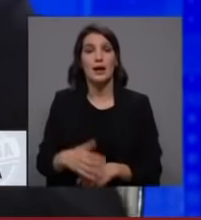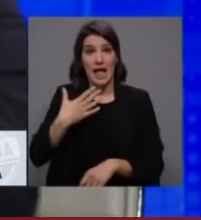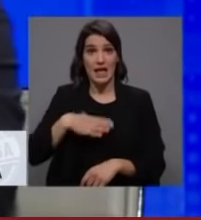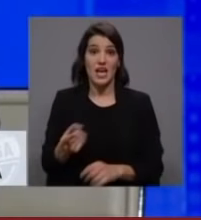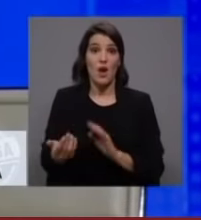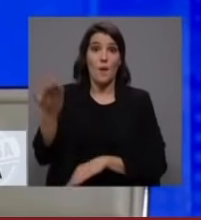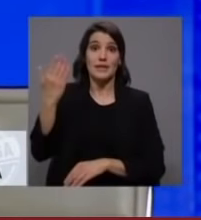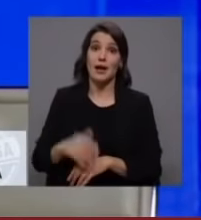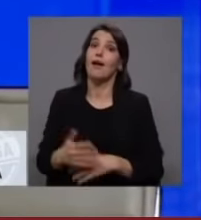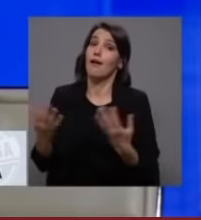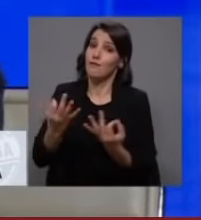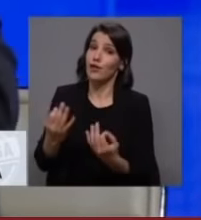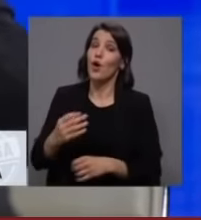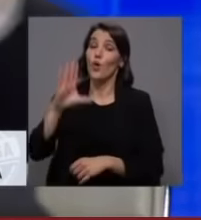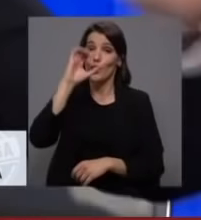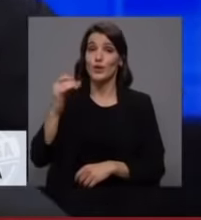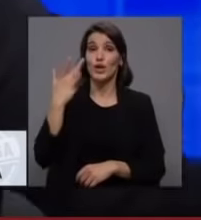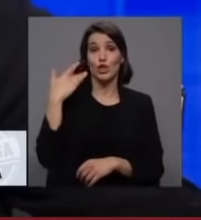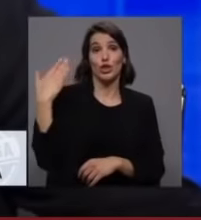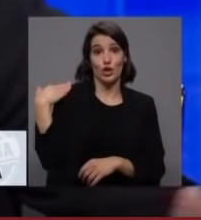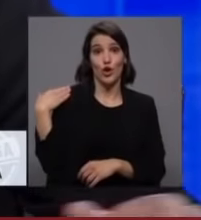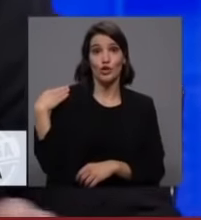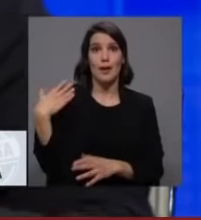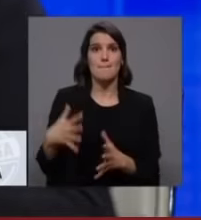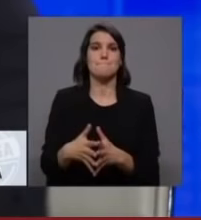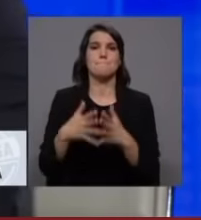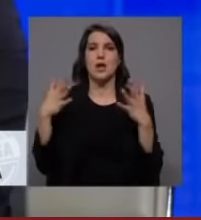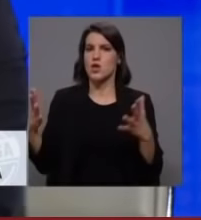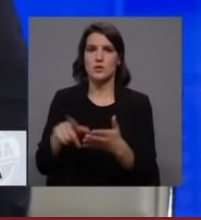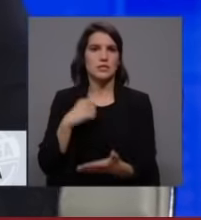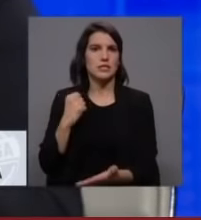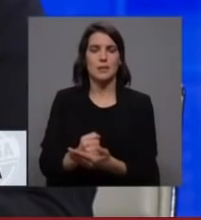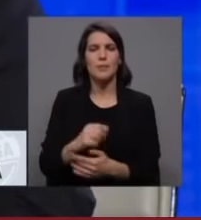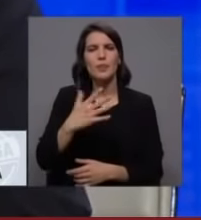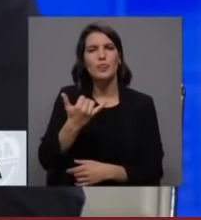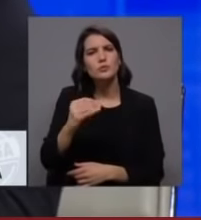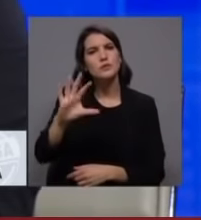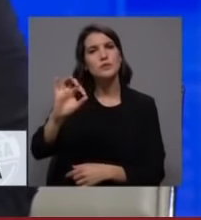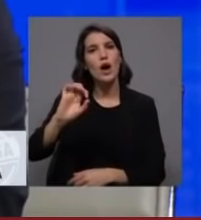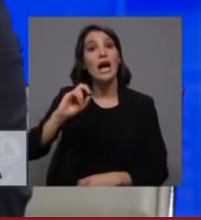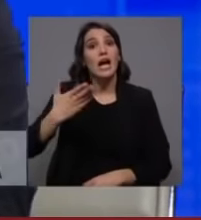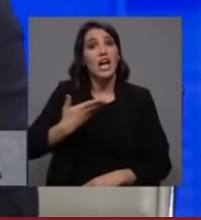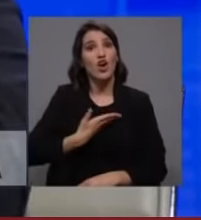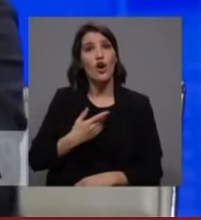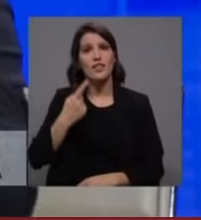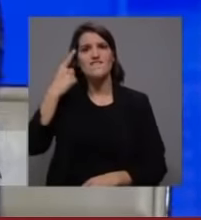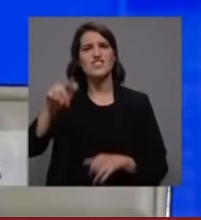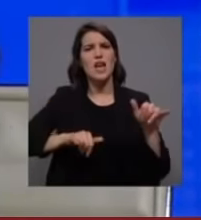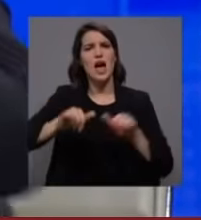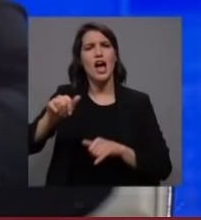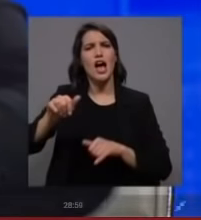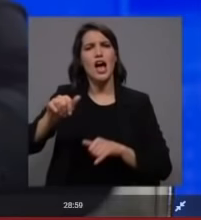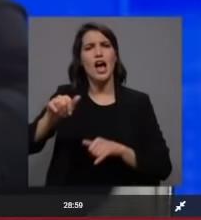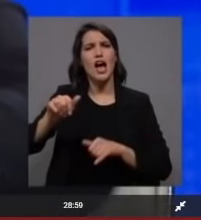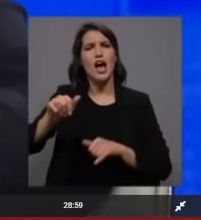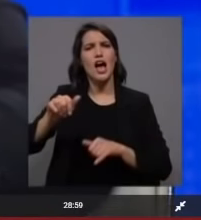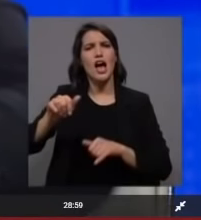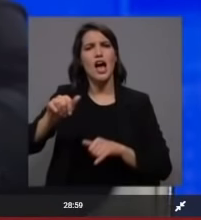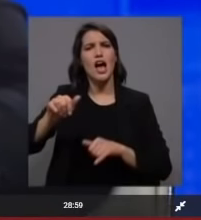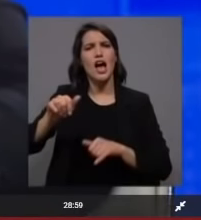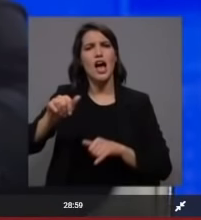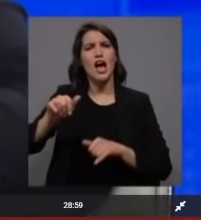aumentar Aliás não é por acaso que foi o maior sempre que em 2018 tivemos um recorde com viagens gasto Presidente da República